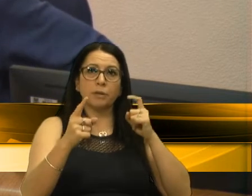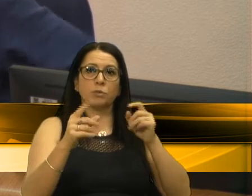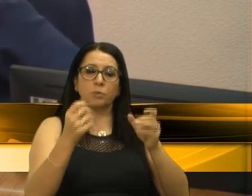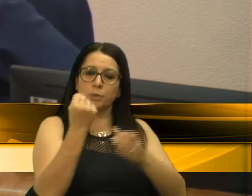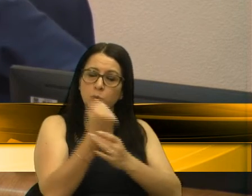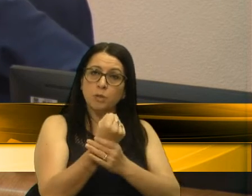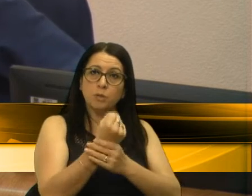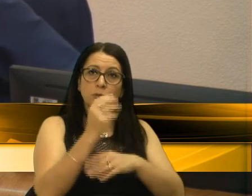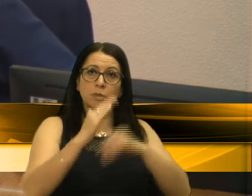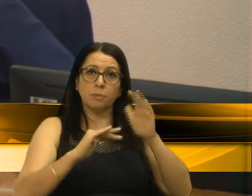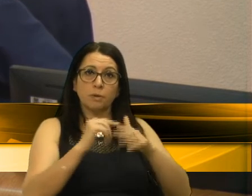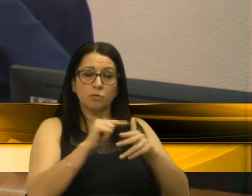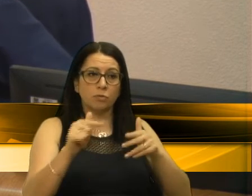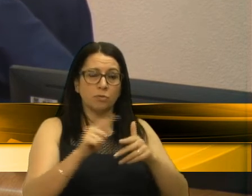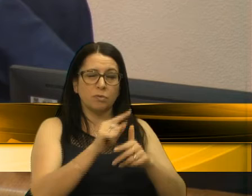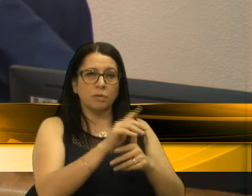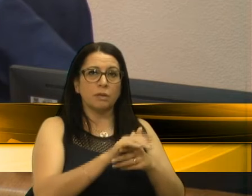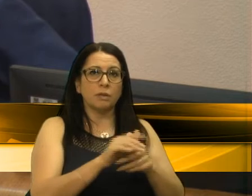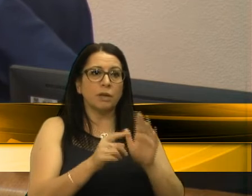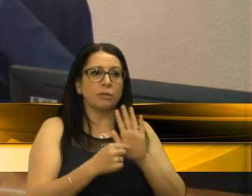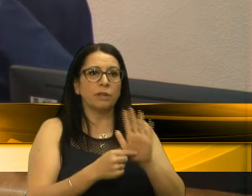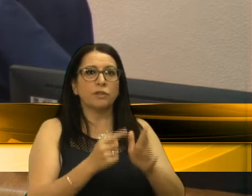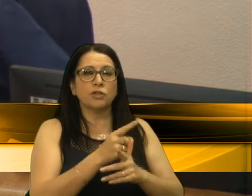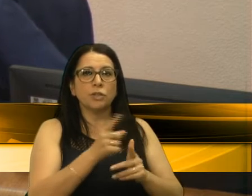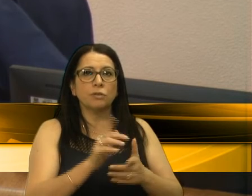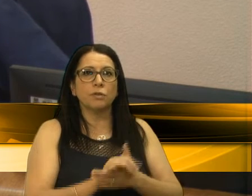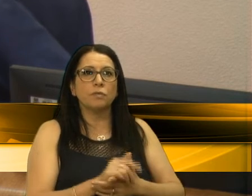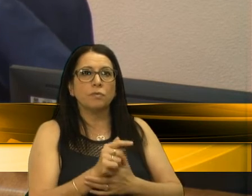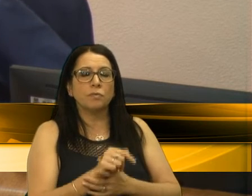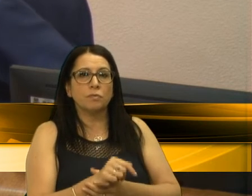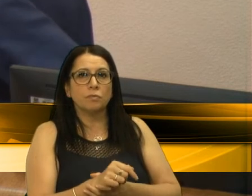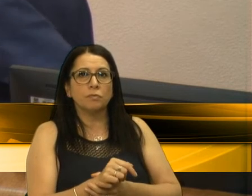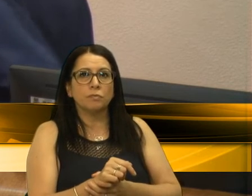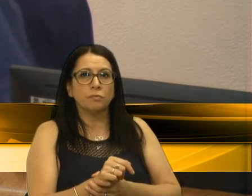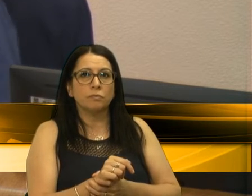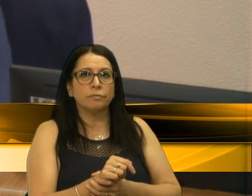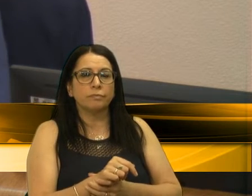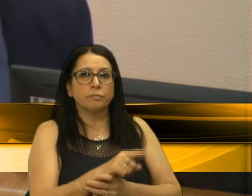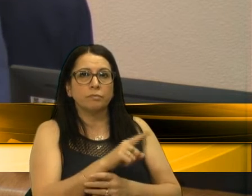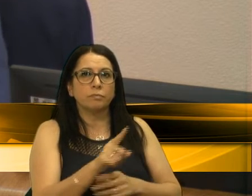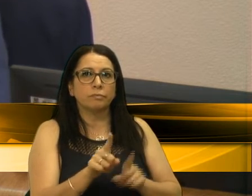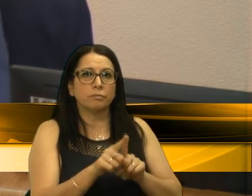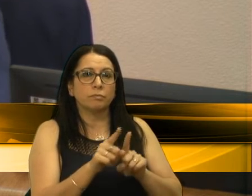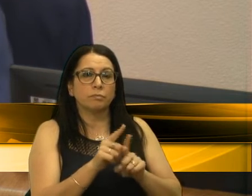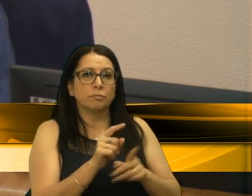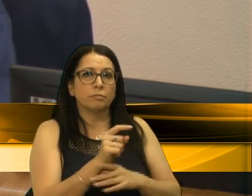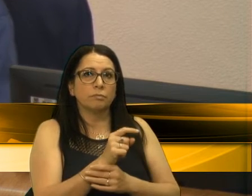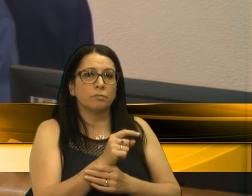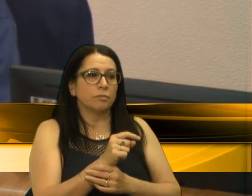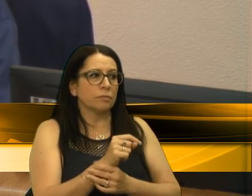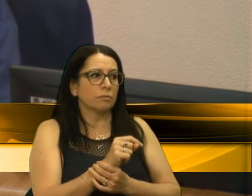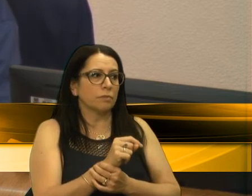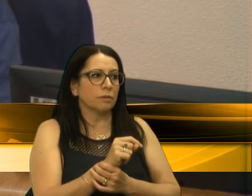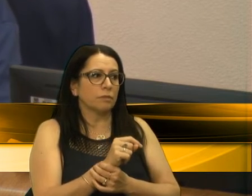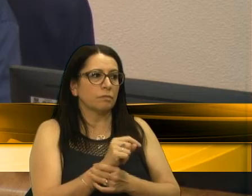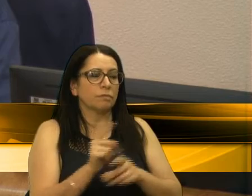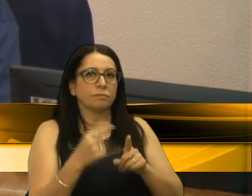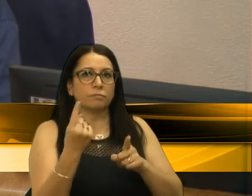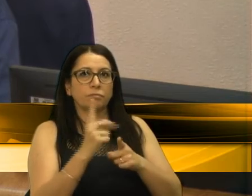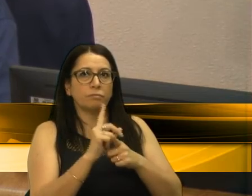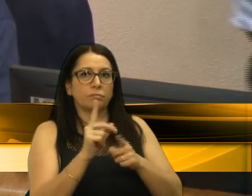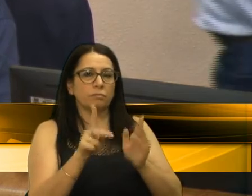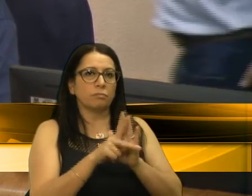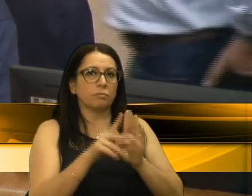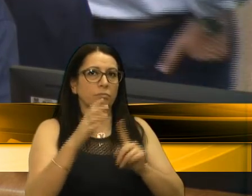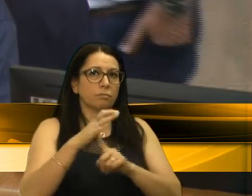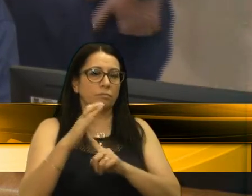isso é praxe em todos os eventos da administração com o próprio Natal. Estamos agora mudando, fazendo adequações, tivemos eventos em outros tempos, como a própria Feira do